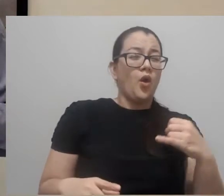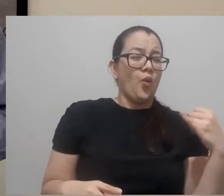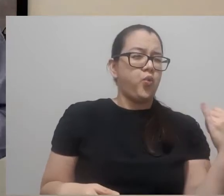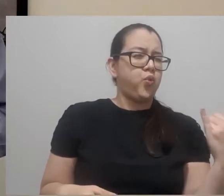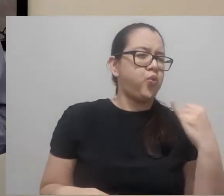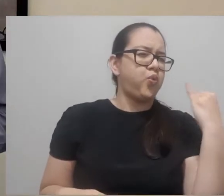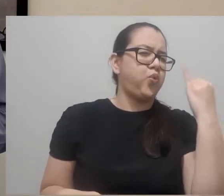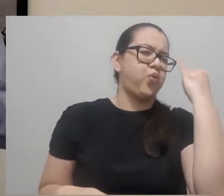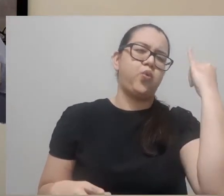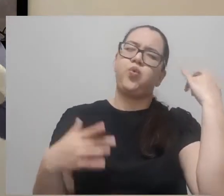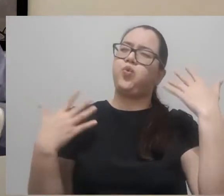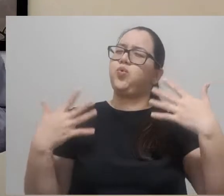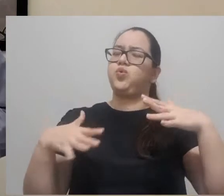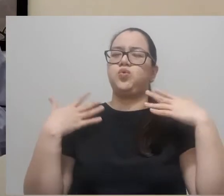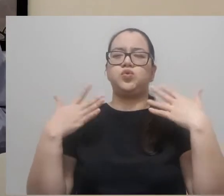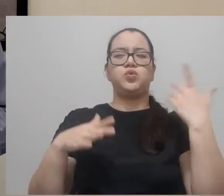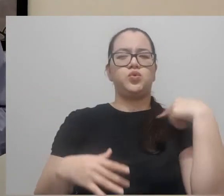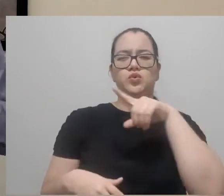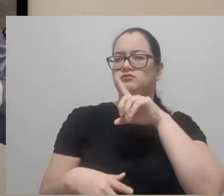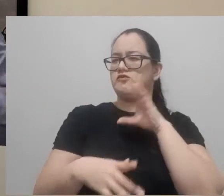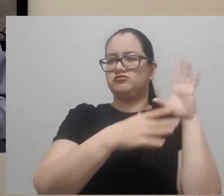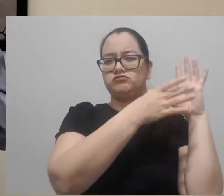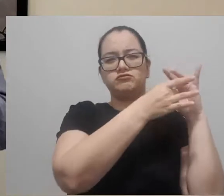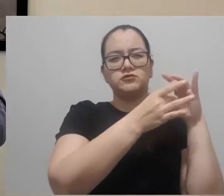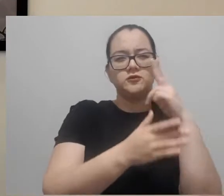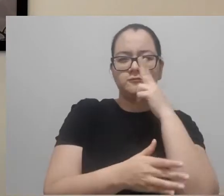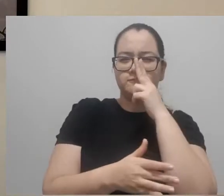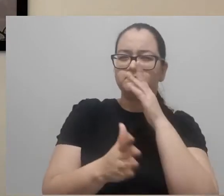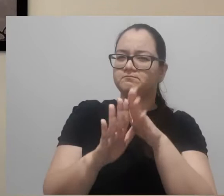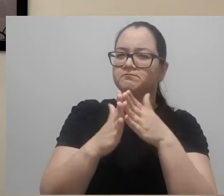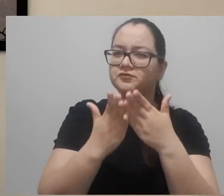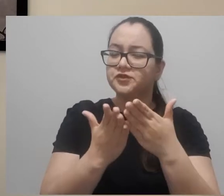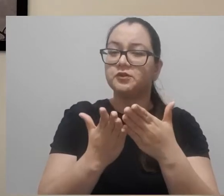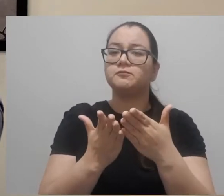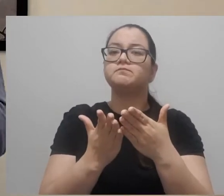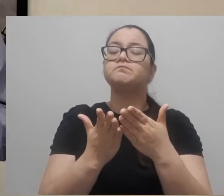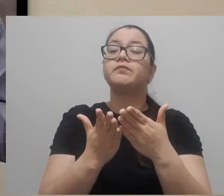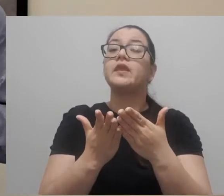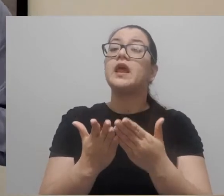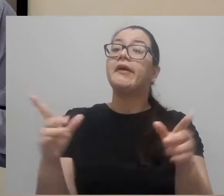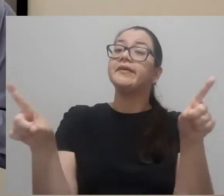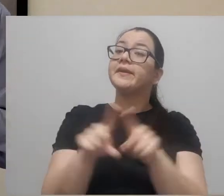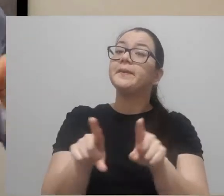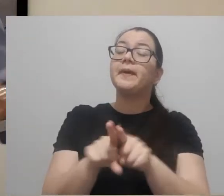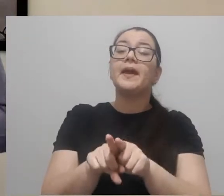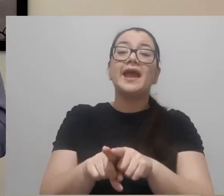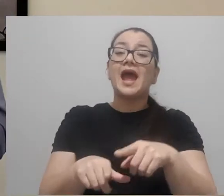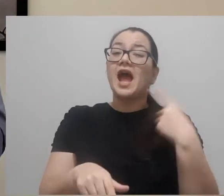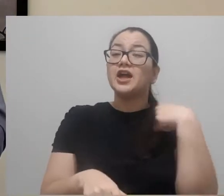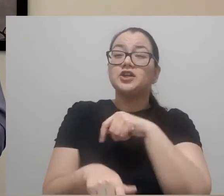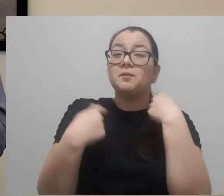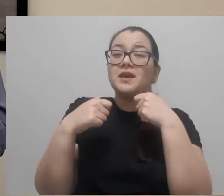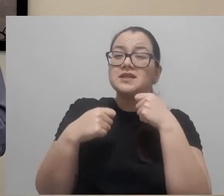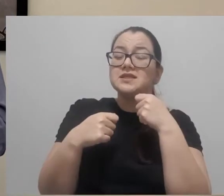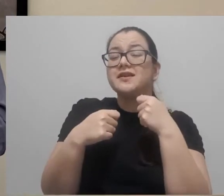nosso contexto cristão, e principalmente porque elas precisam ser trabalhadas no nosso contexto